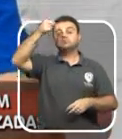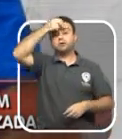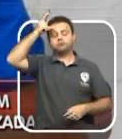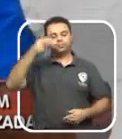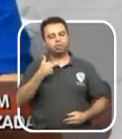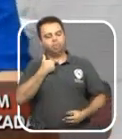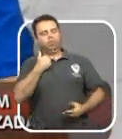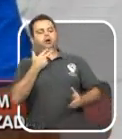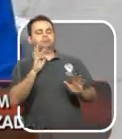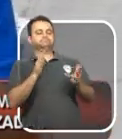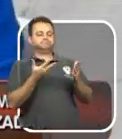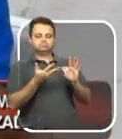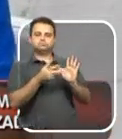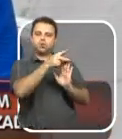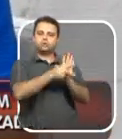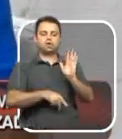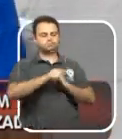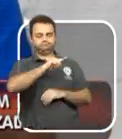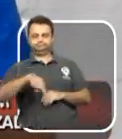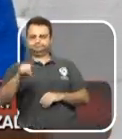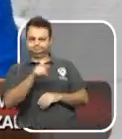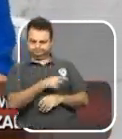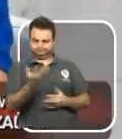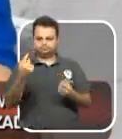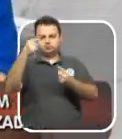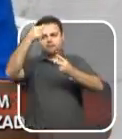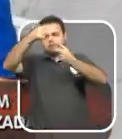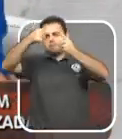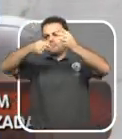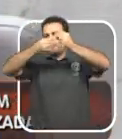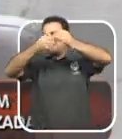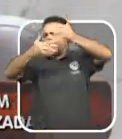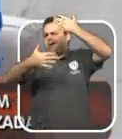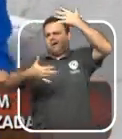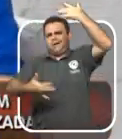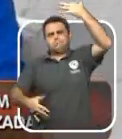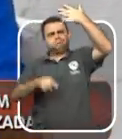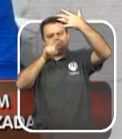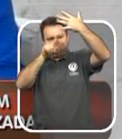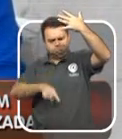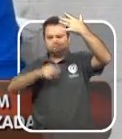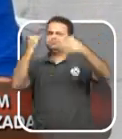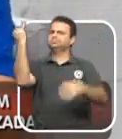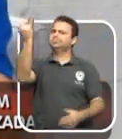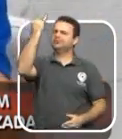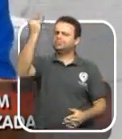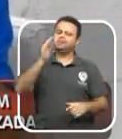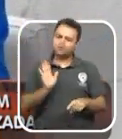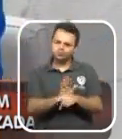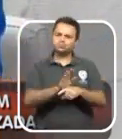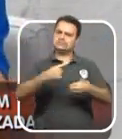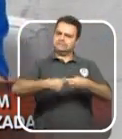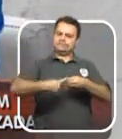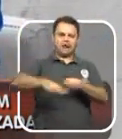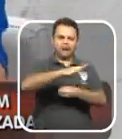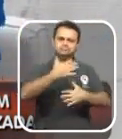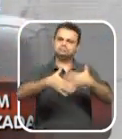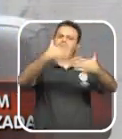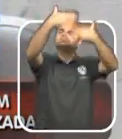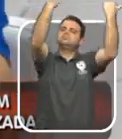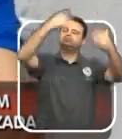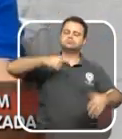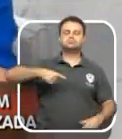Isso em todas as áreas do município, seja na área do esporte, do meio ambiente.